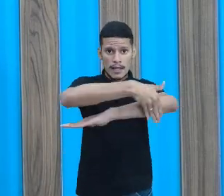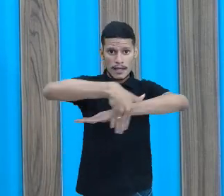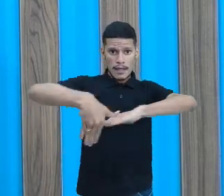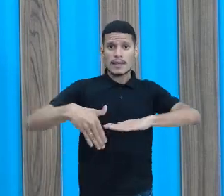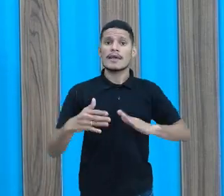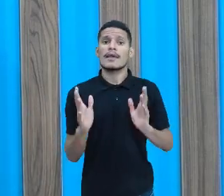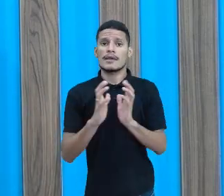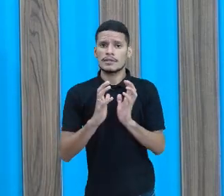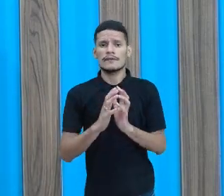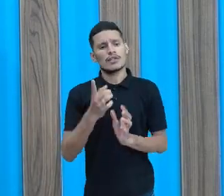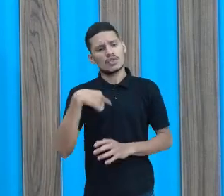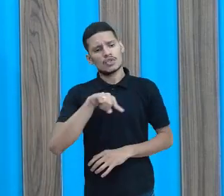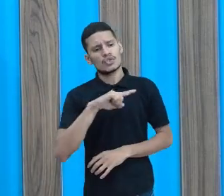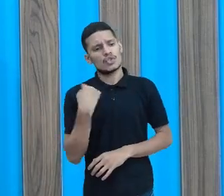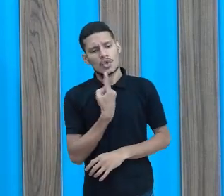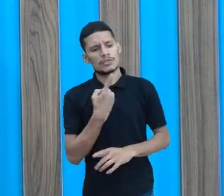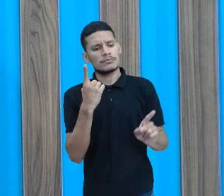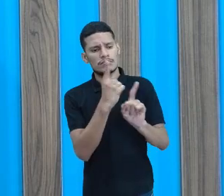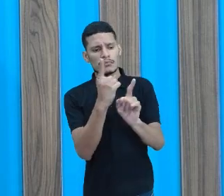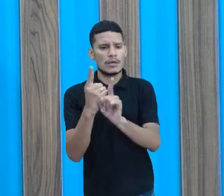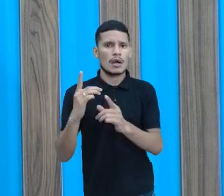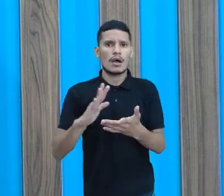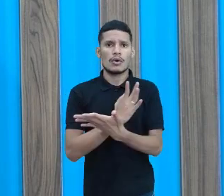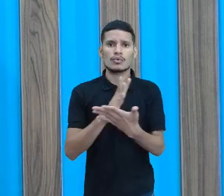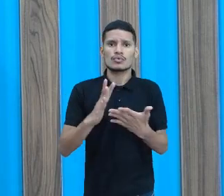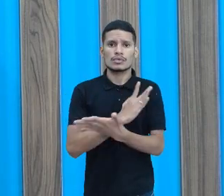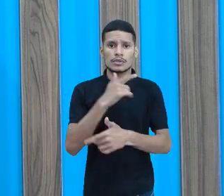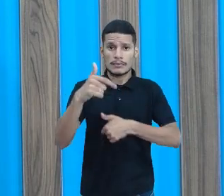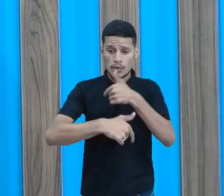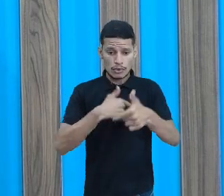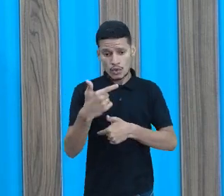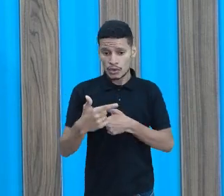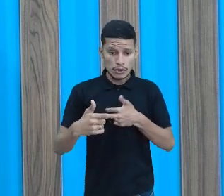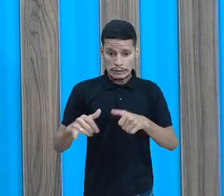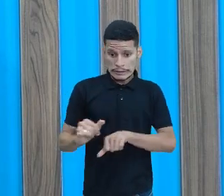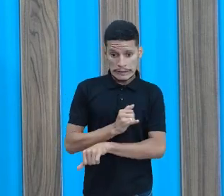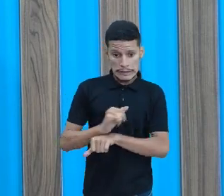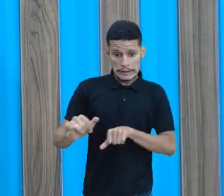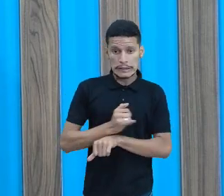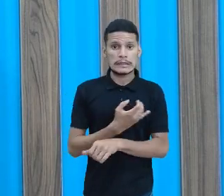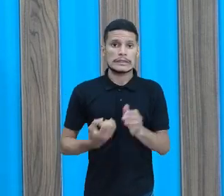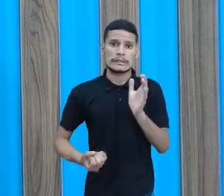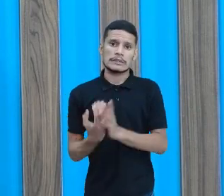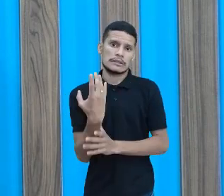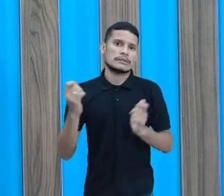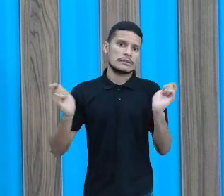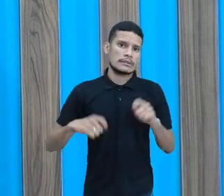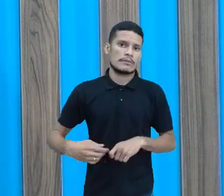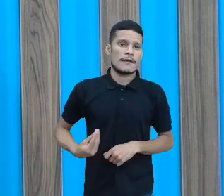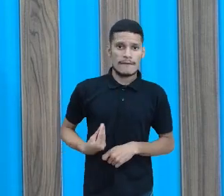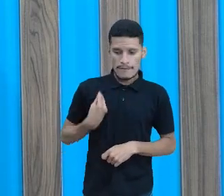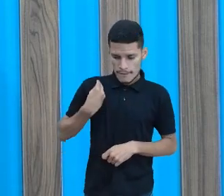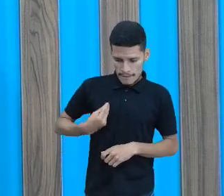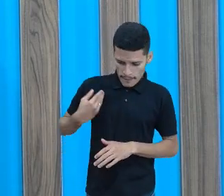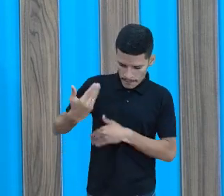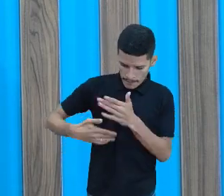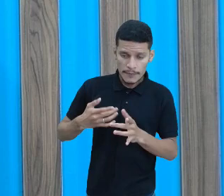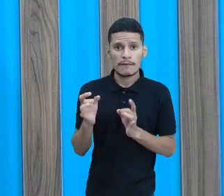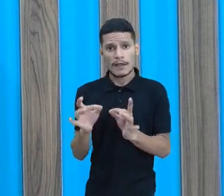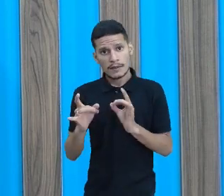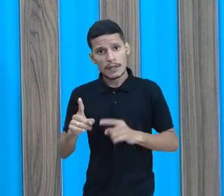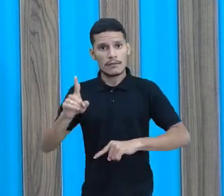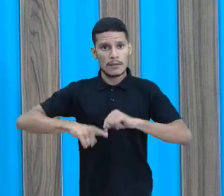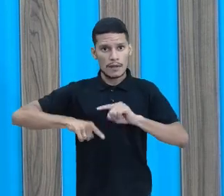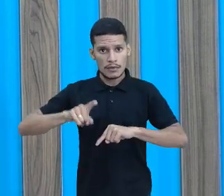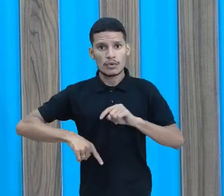Recife, a gente encontra muitos trabalhadores e trabalhadoras se virando para sobreviver, né? Vendendo mercadorias, seja